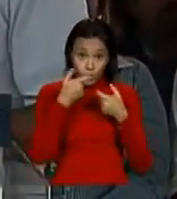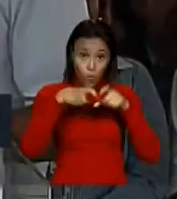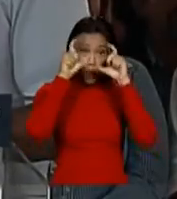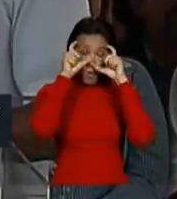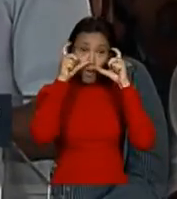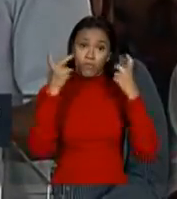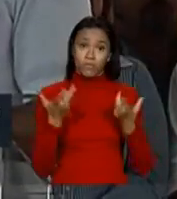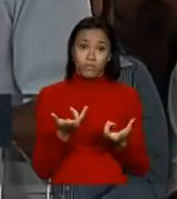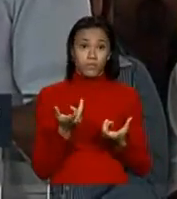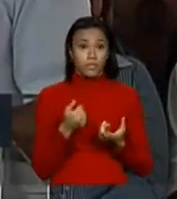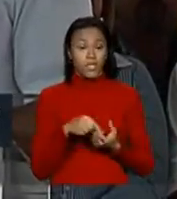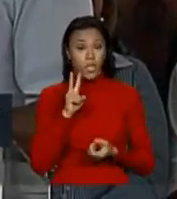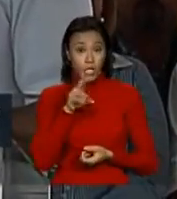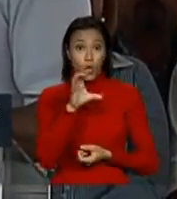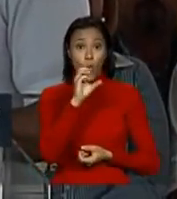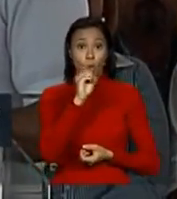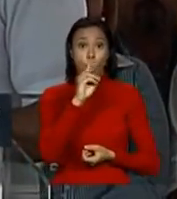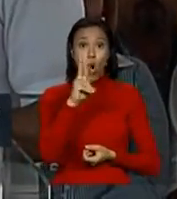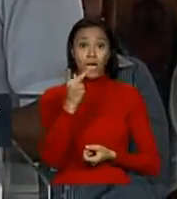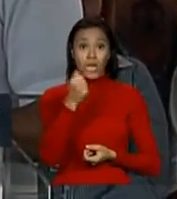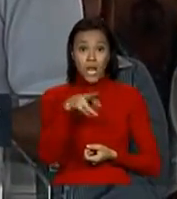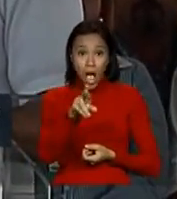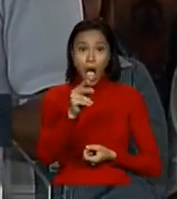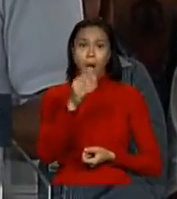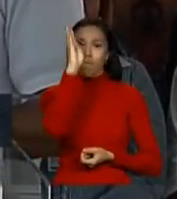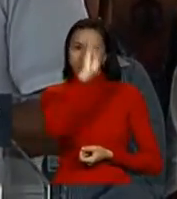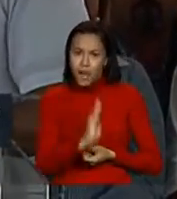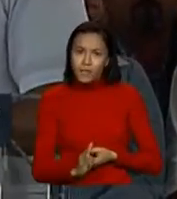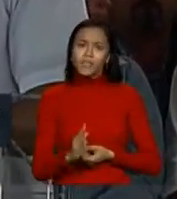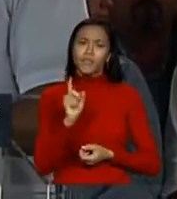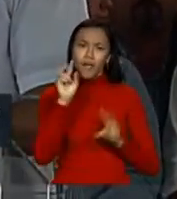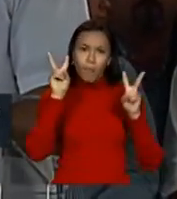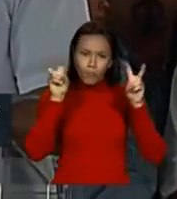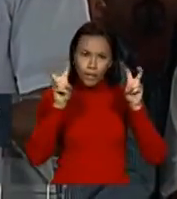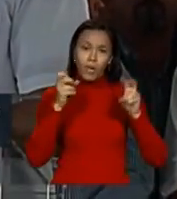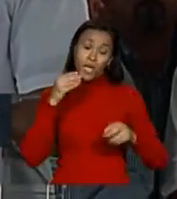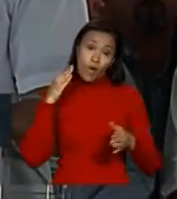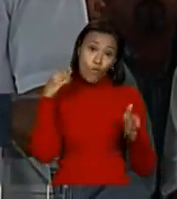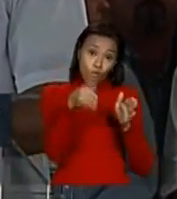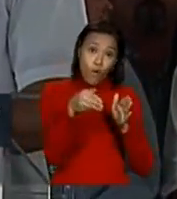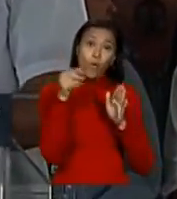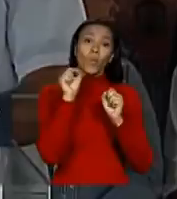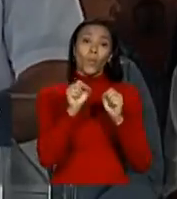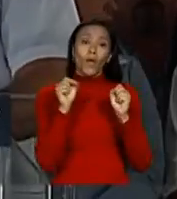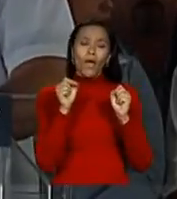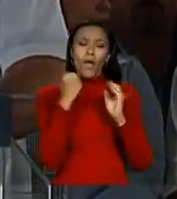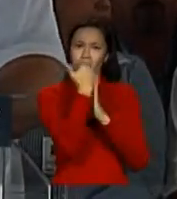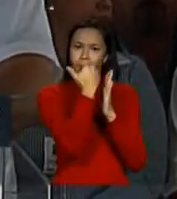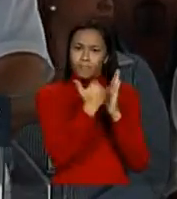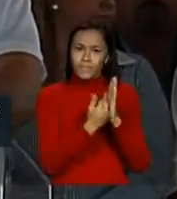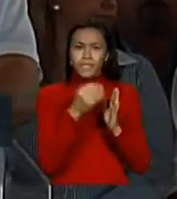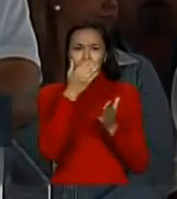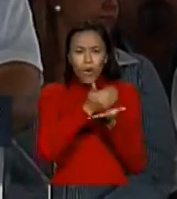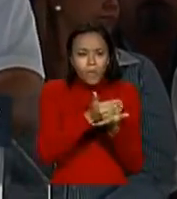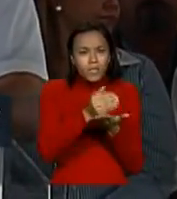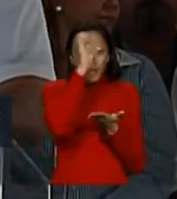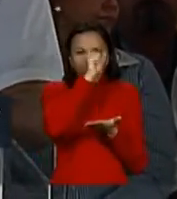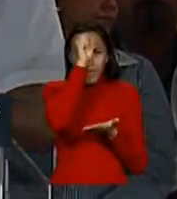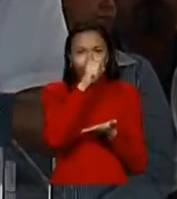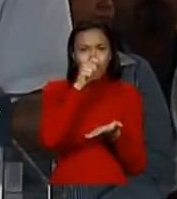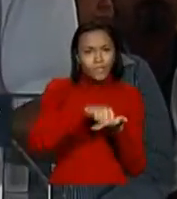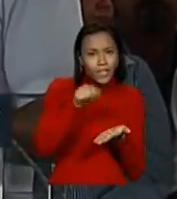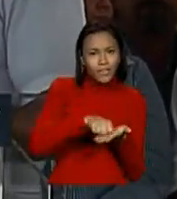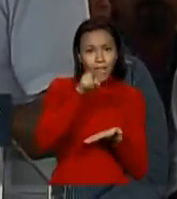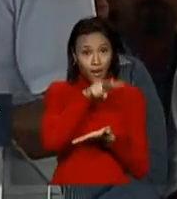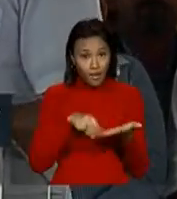fazemos do Olhar Brasil que tem como foco prioritário a população que tá no programa de de alfabetização também